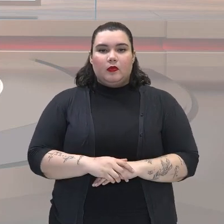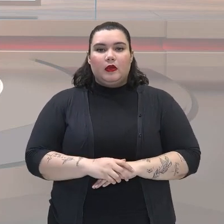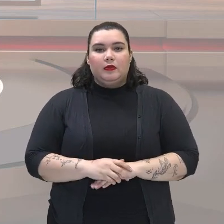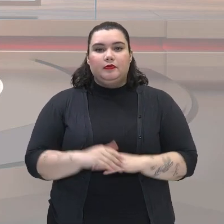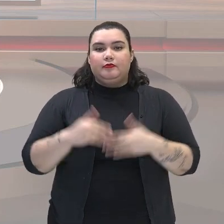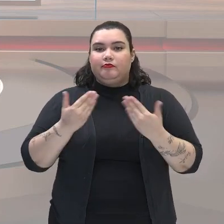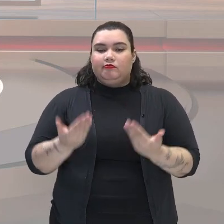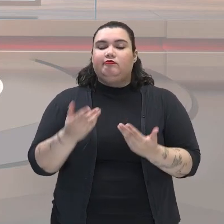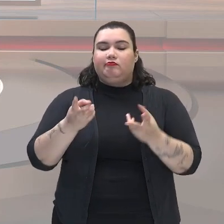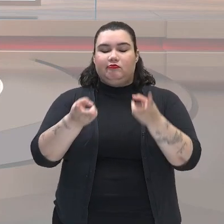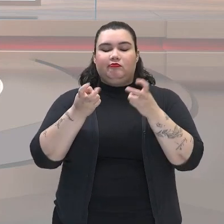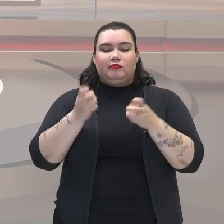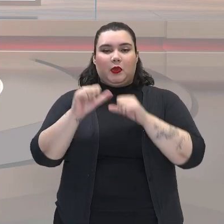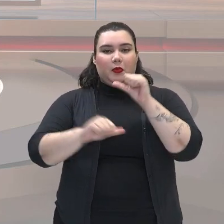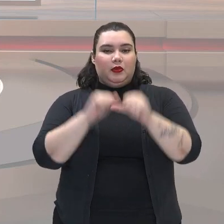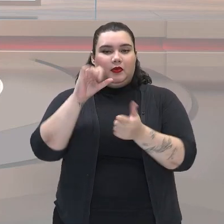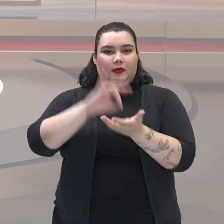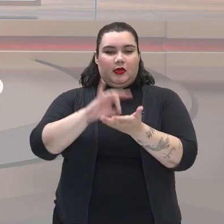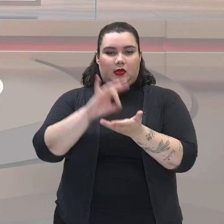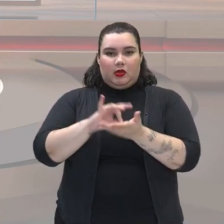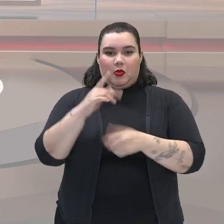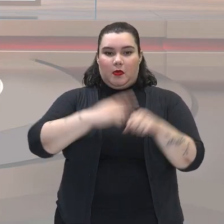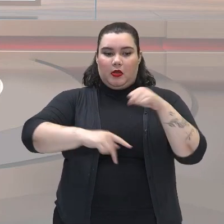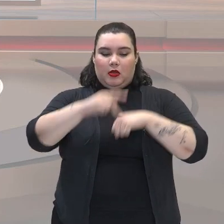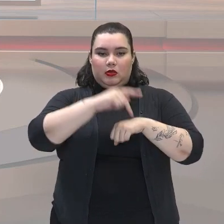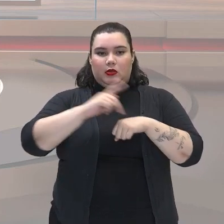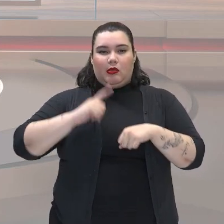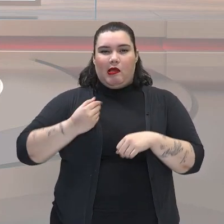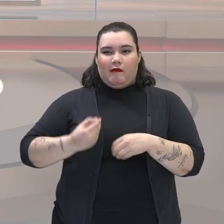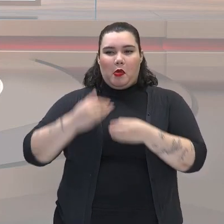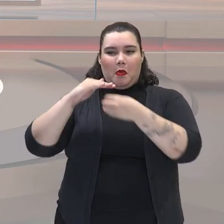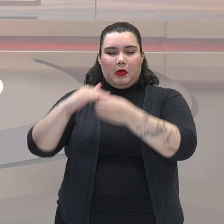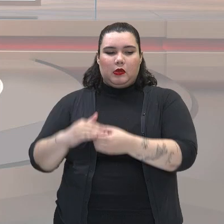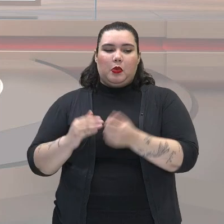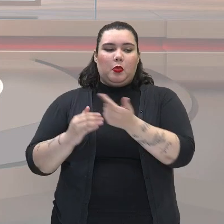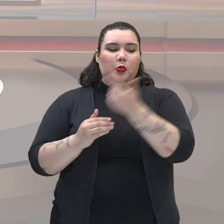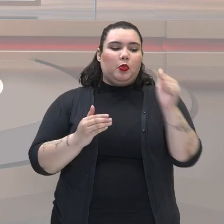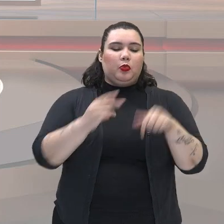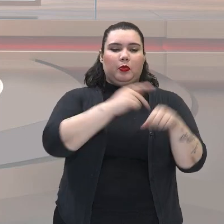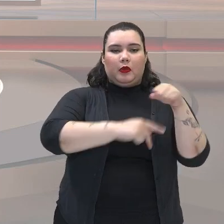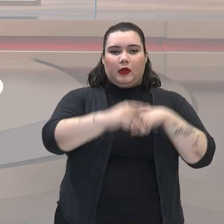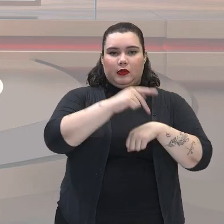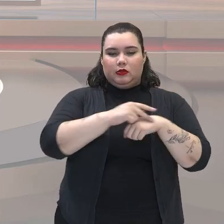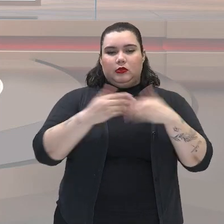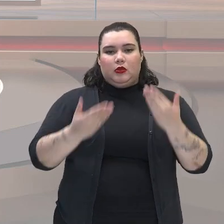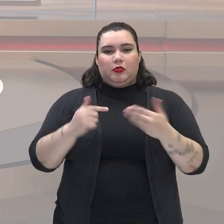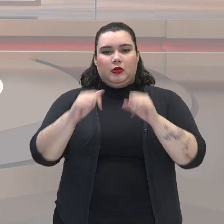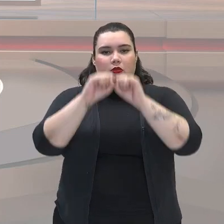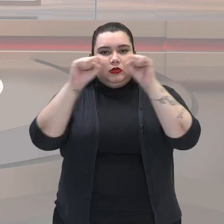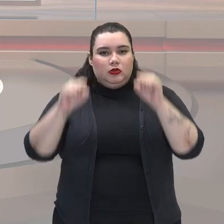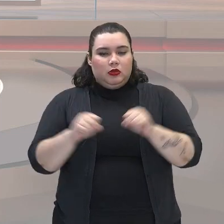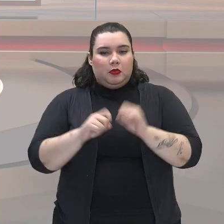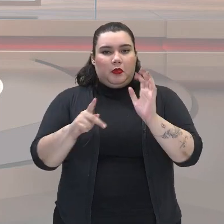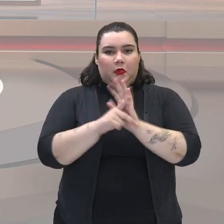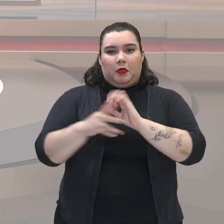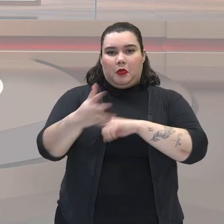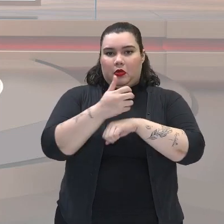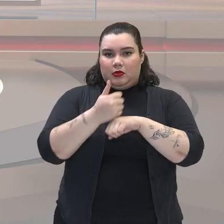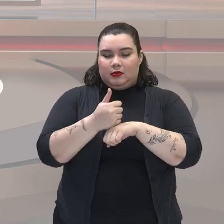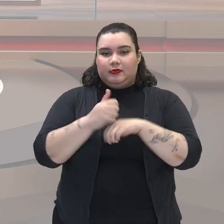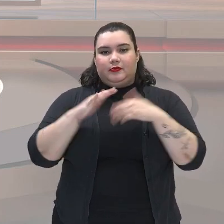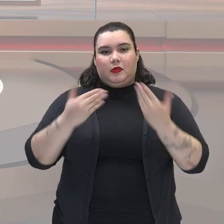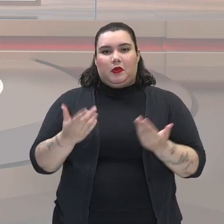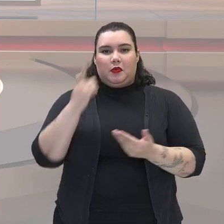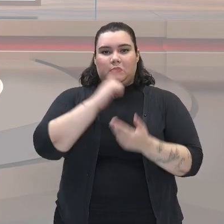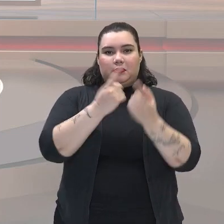é uma mudança significativa, né, para um país que vivia oprimido por outra nação, nesse sistema colonial, conseguiu dar